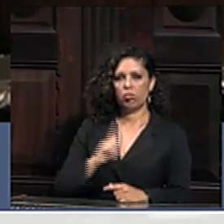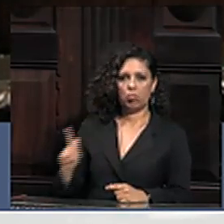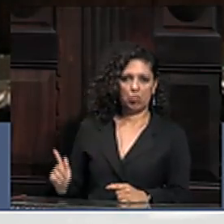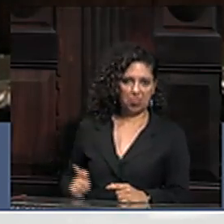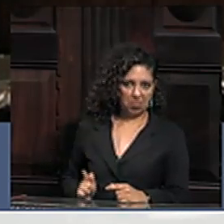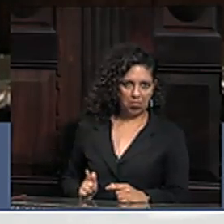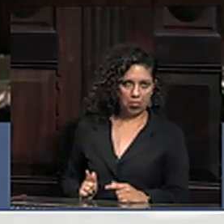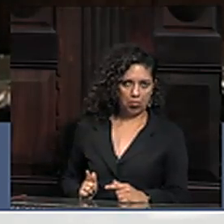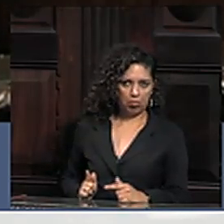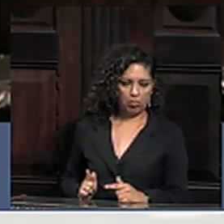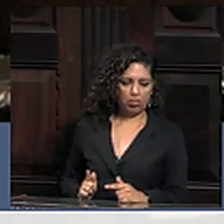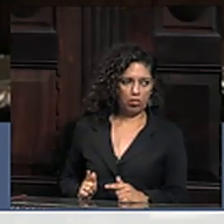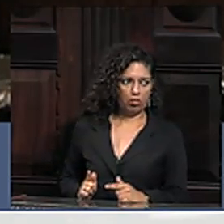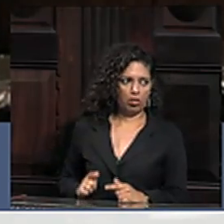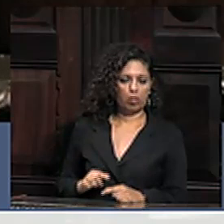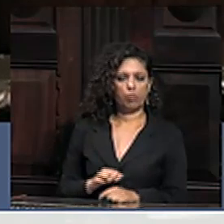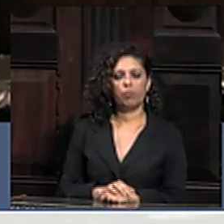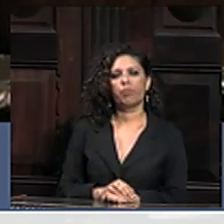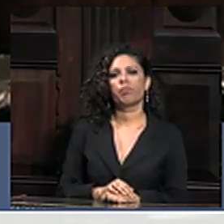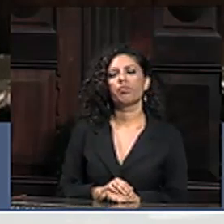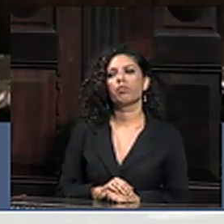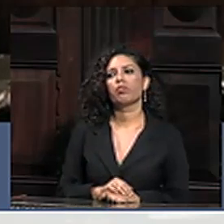Poder Executivo Federal.